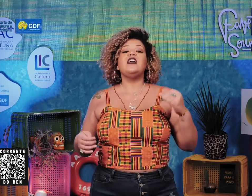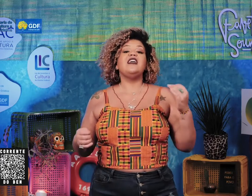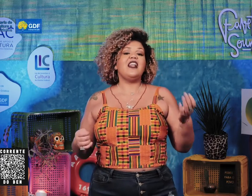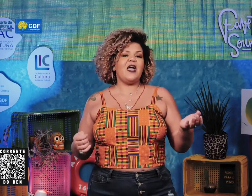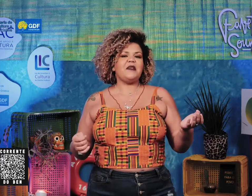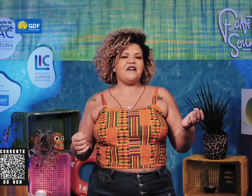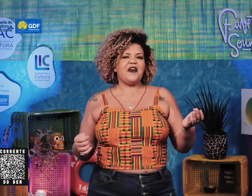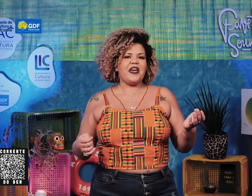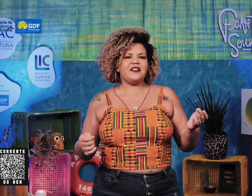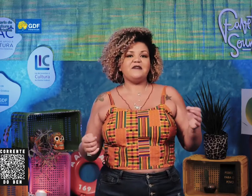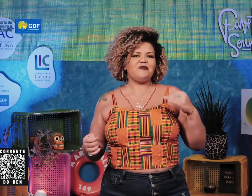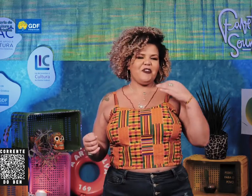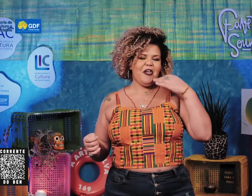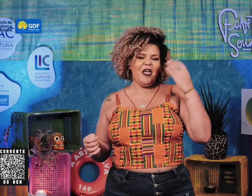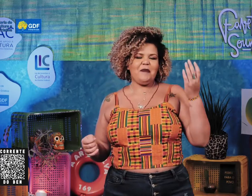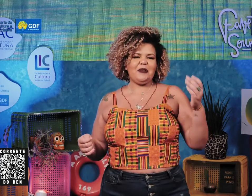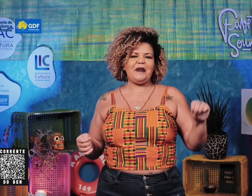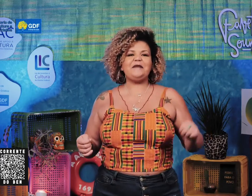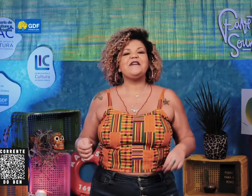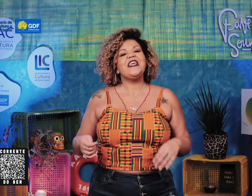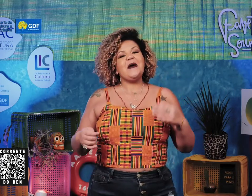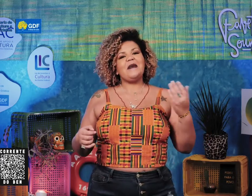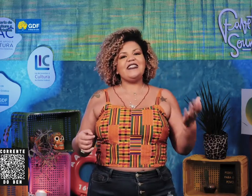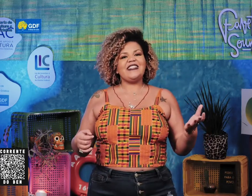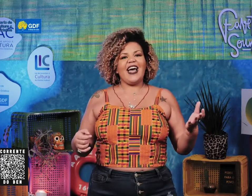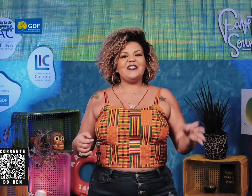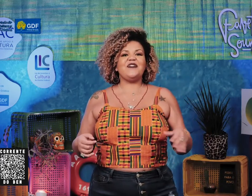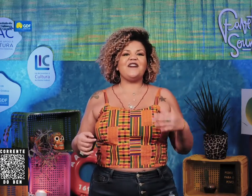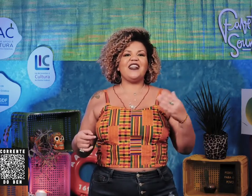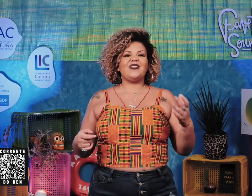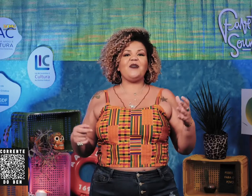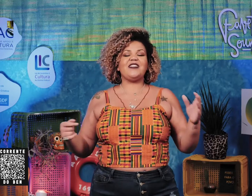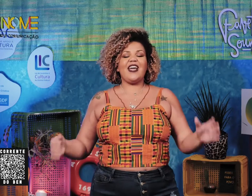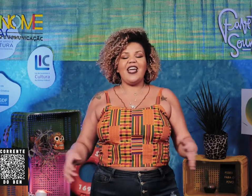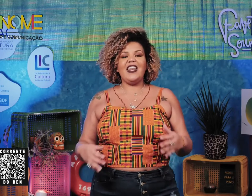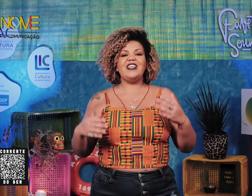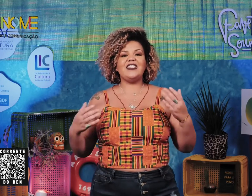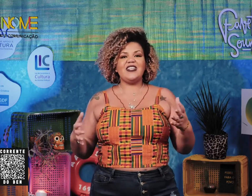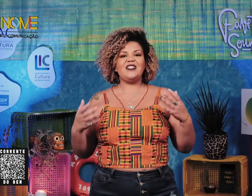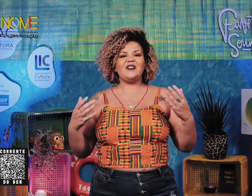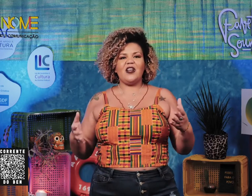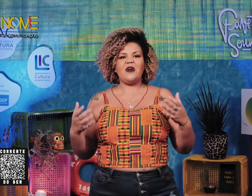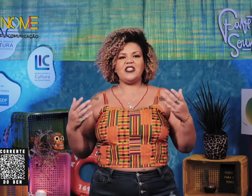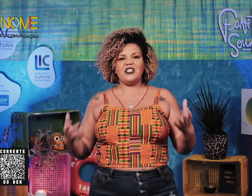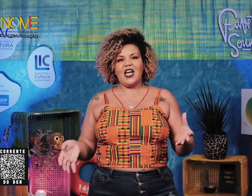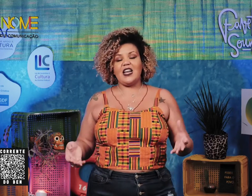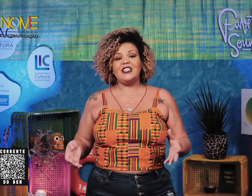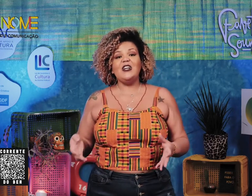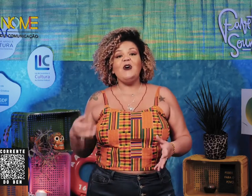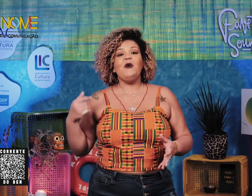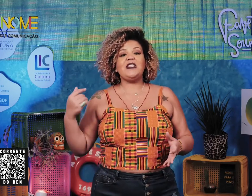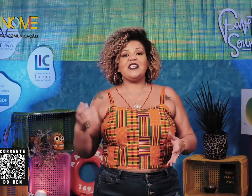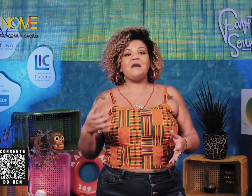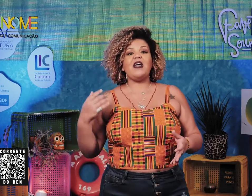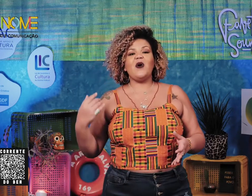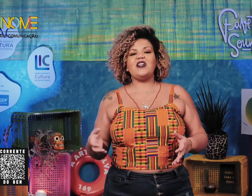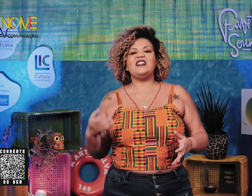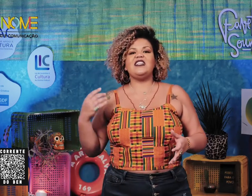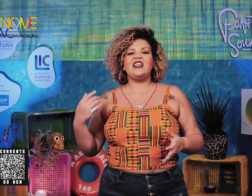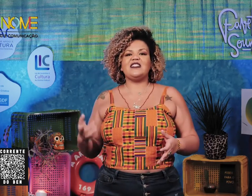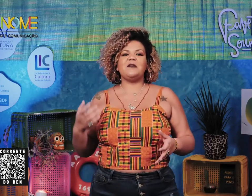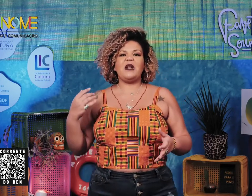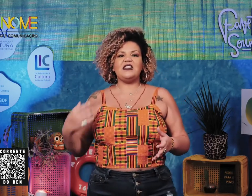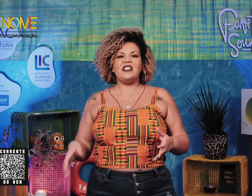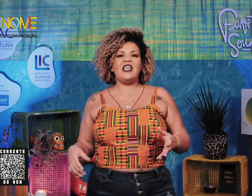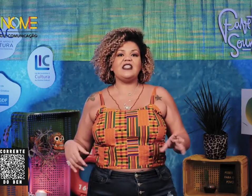diretor criativo Guilherme Tavares te quero também mais tarde favela talks ganhar energia de Sônia Guajajara uma